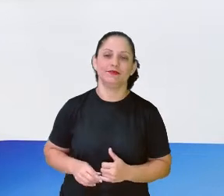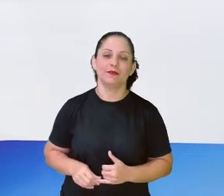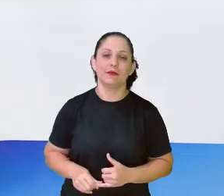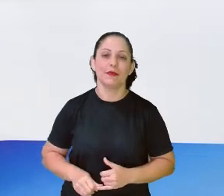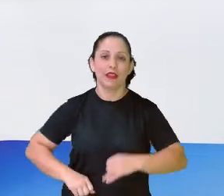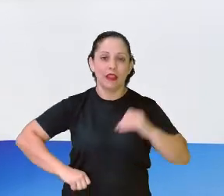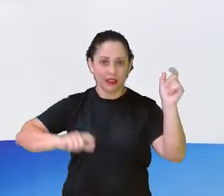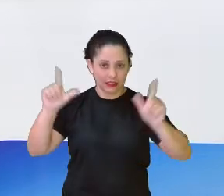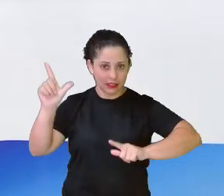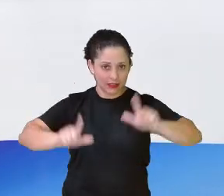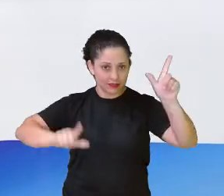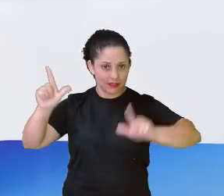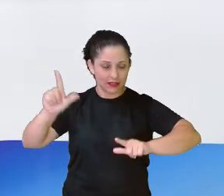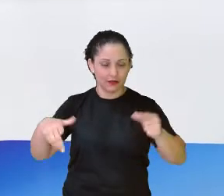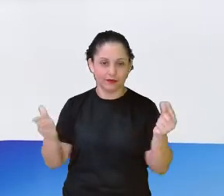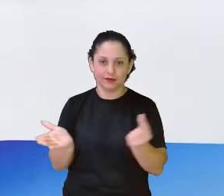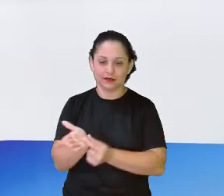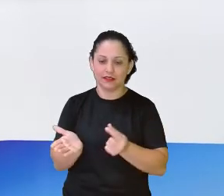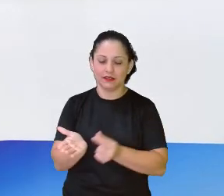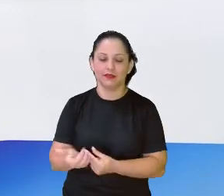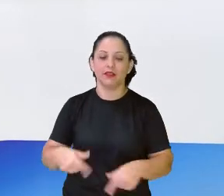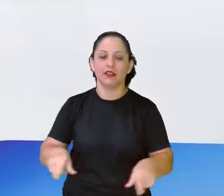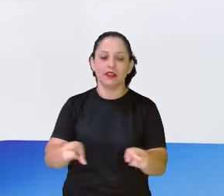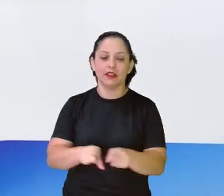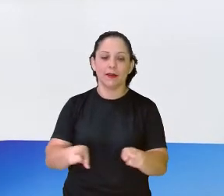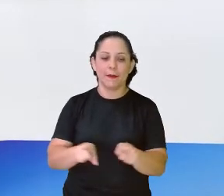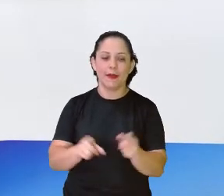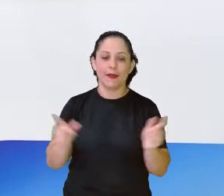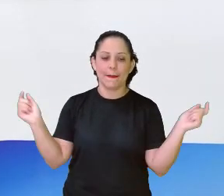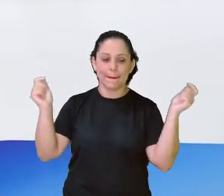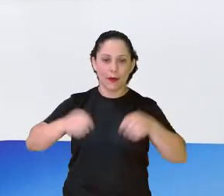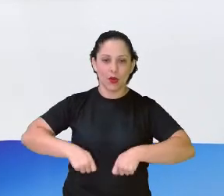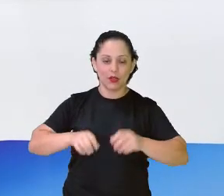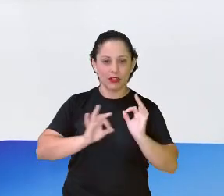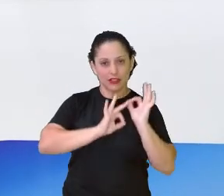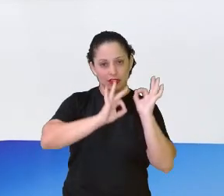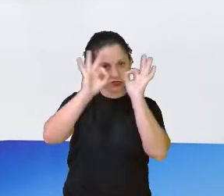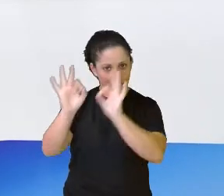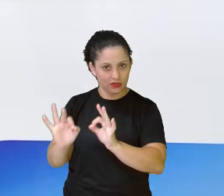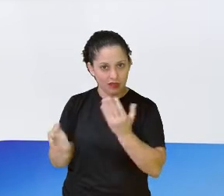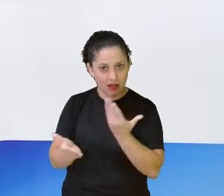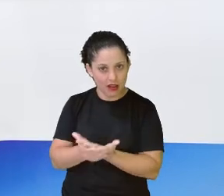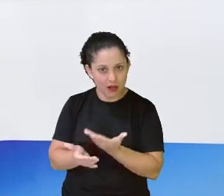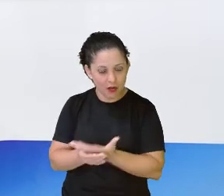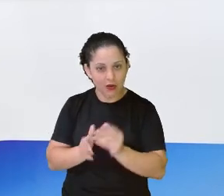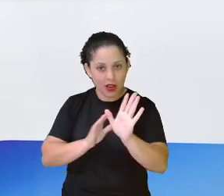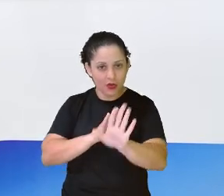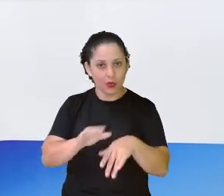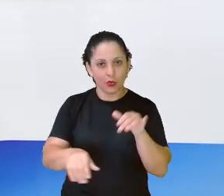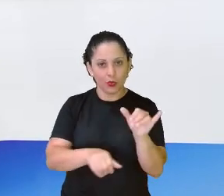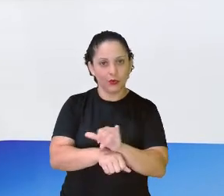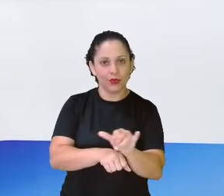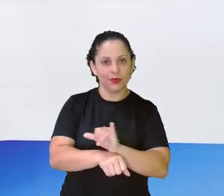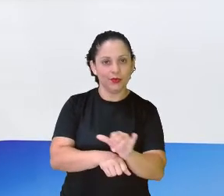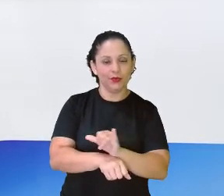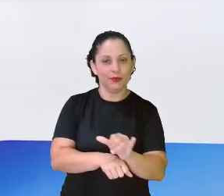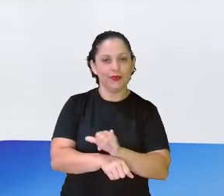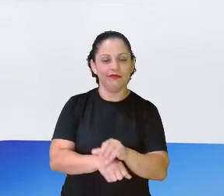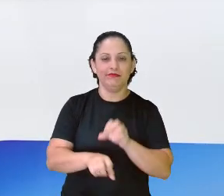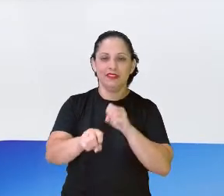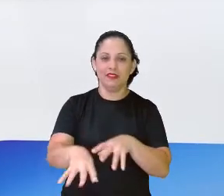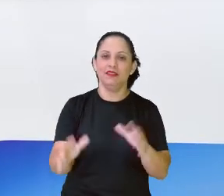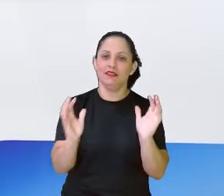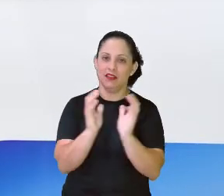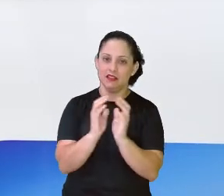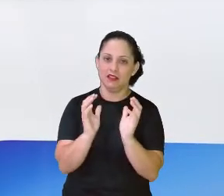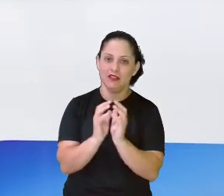TV, do aplicativo, você também pode acessar as aulas do Educa pelo YouTube, canal Educa Recife. As